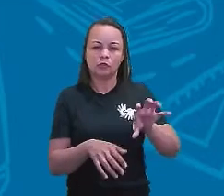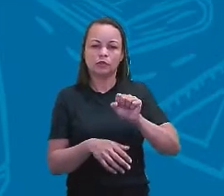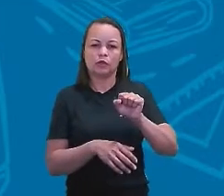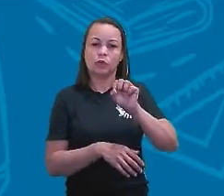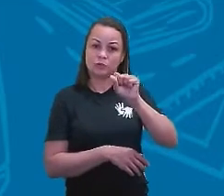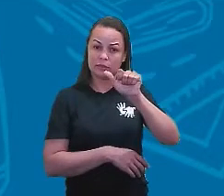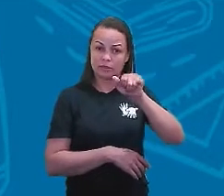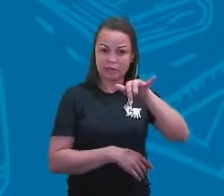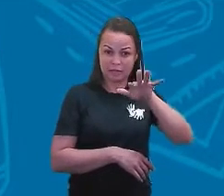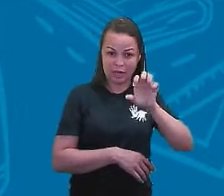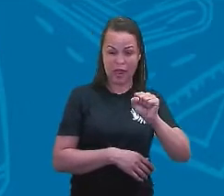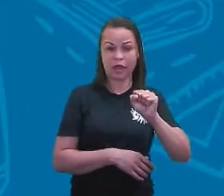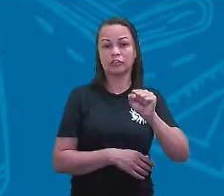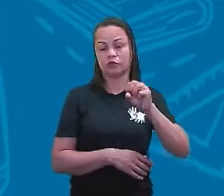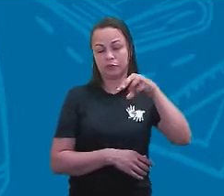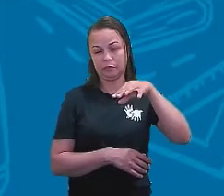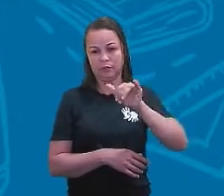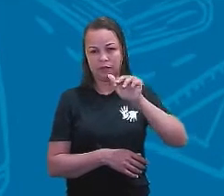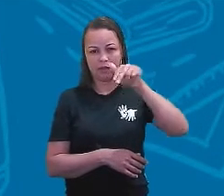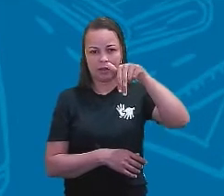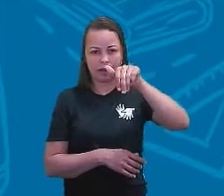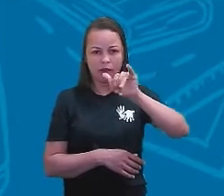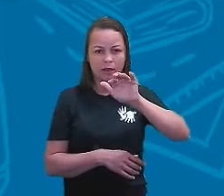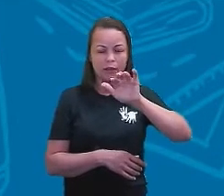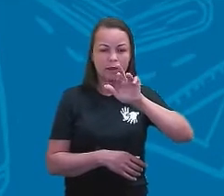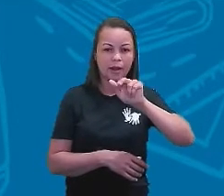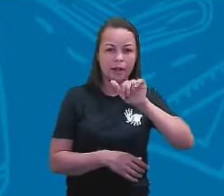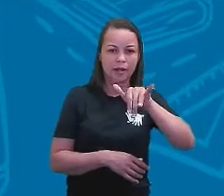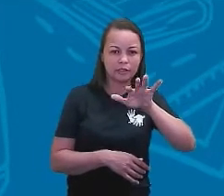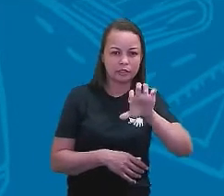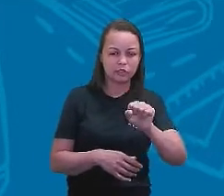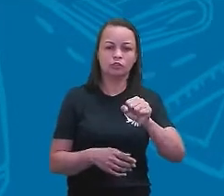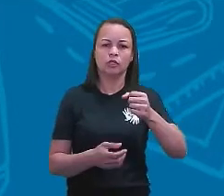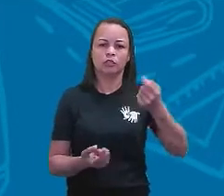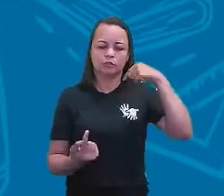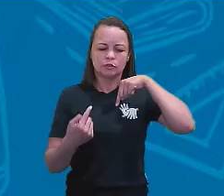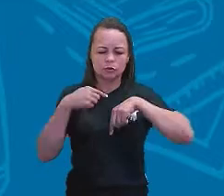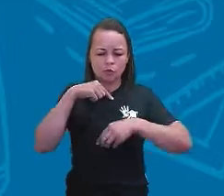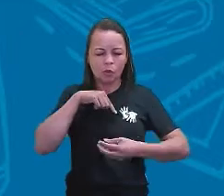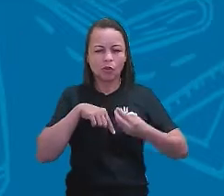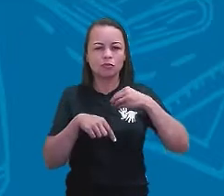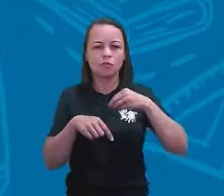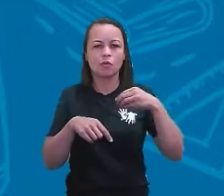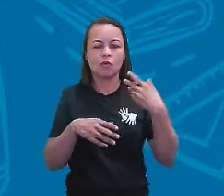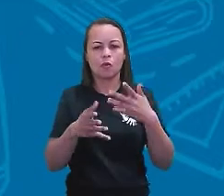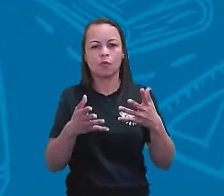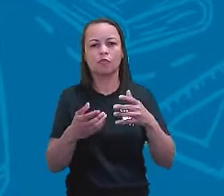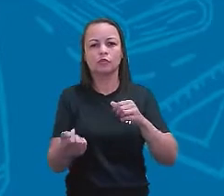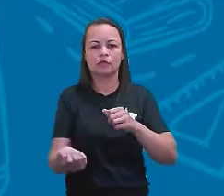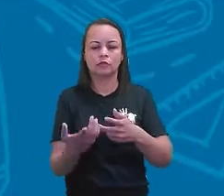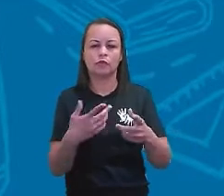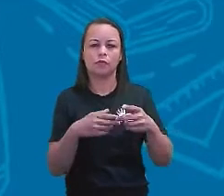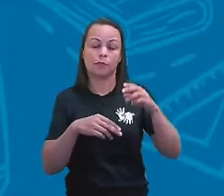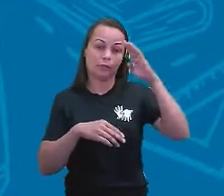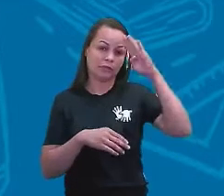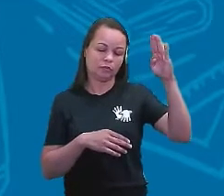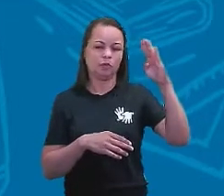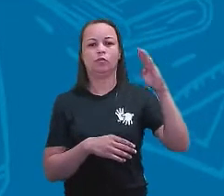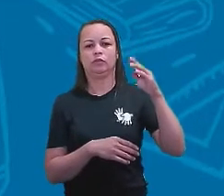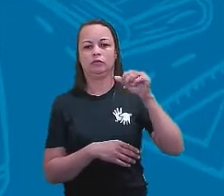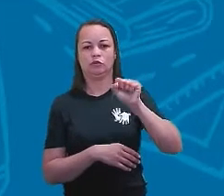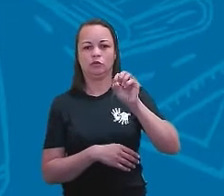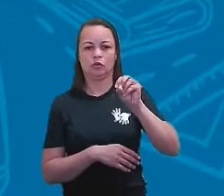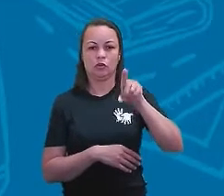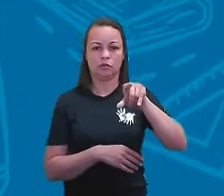esses sais minerais, sódio, potássio e outros, consequentemente, eles vão ter relações íntimas com o quê? Principalmente o sódio, para a elevação da